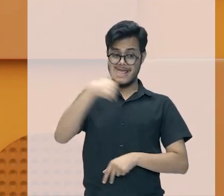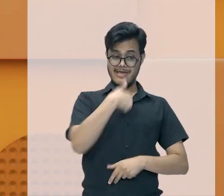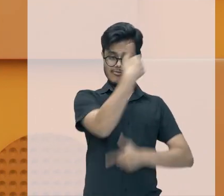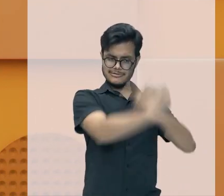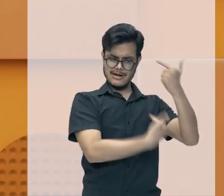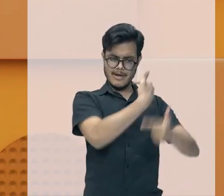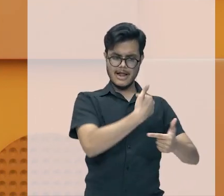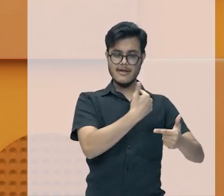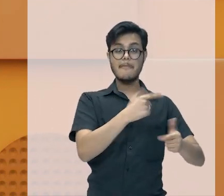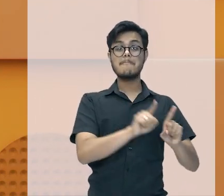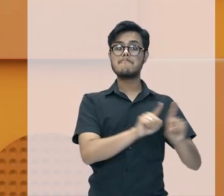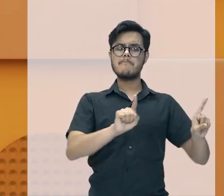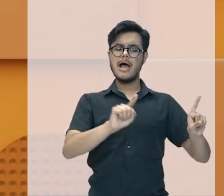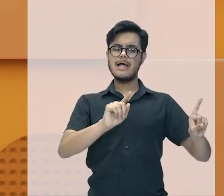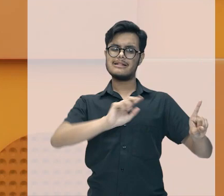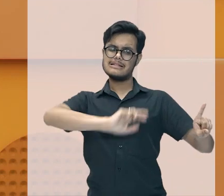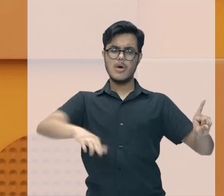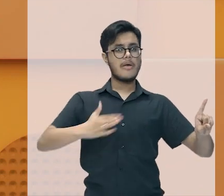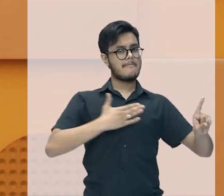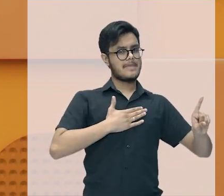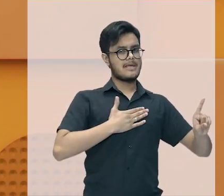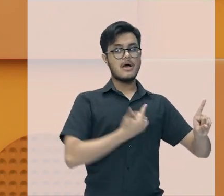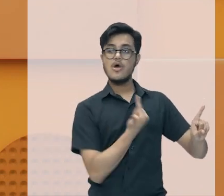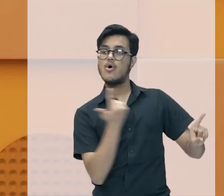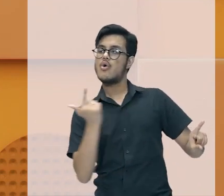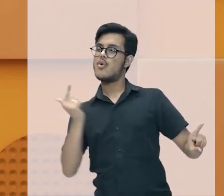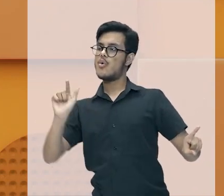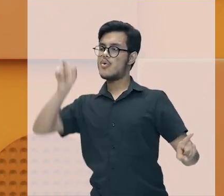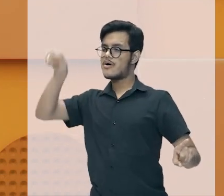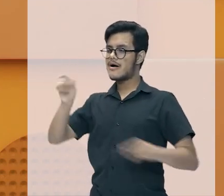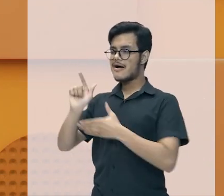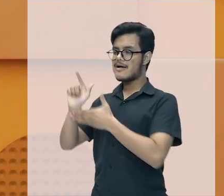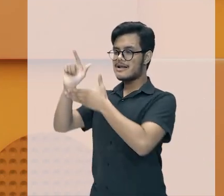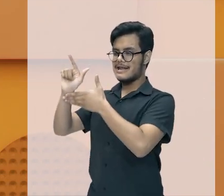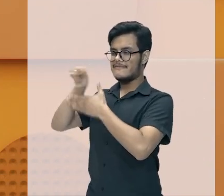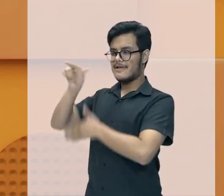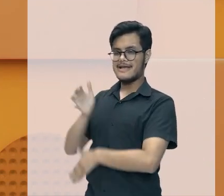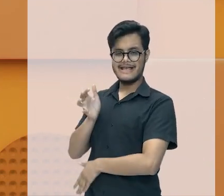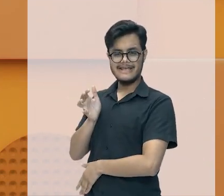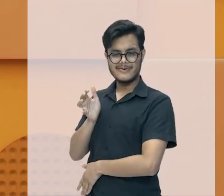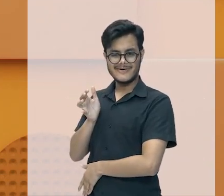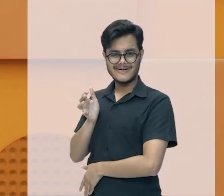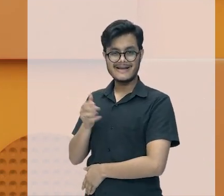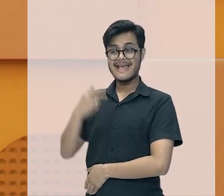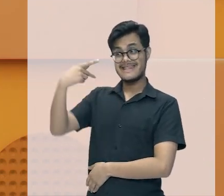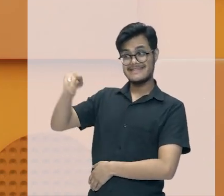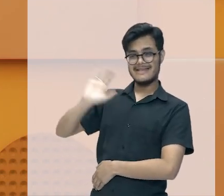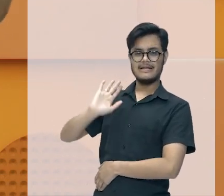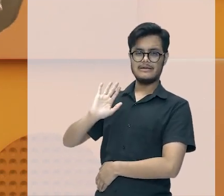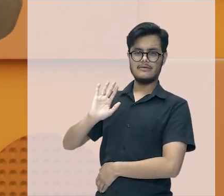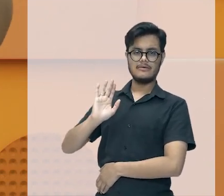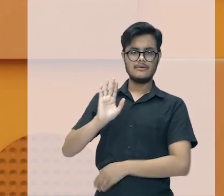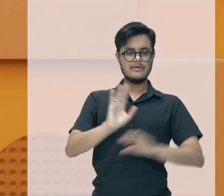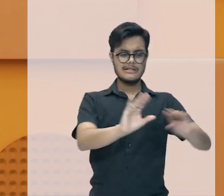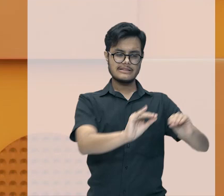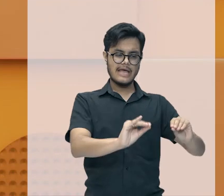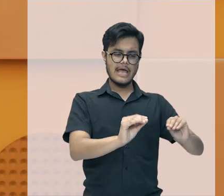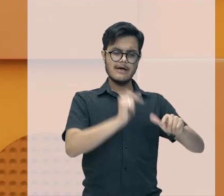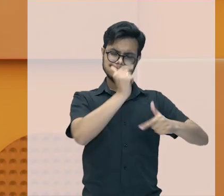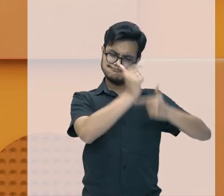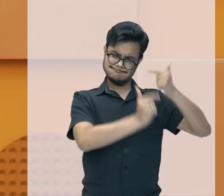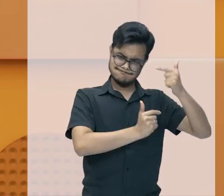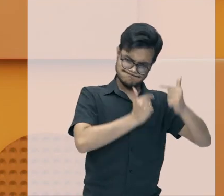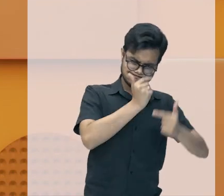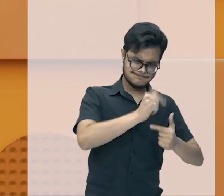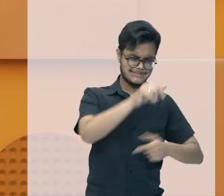essa terra. Esta terra, ela não pertence a mim, ela pertence, então, a um senhor. Tá ok? Ou seja, eu vou